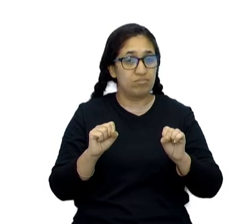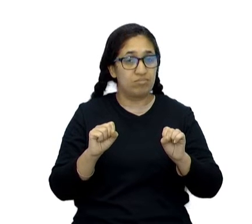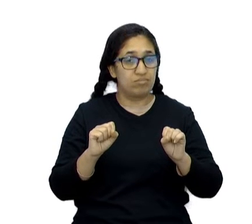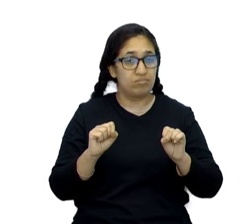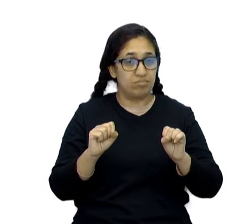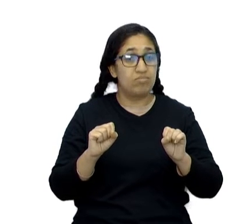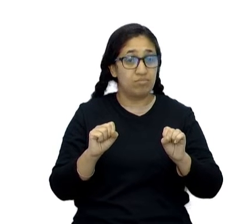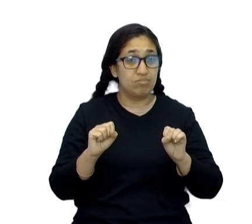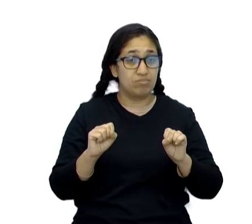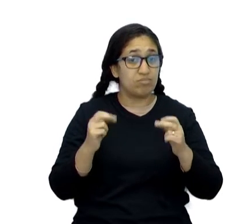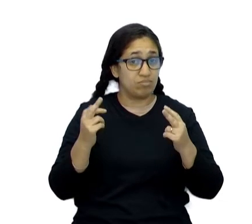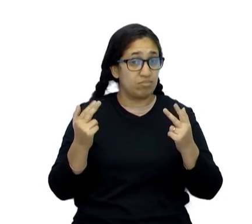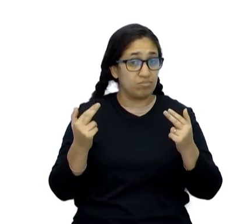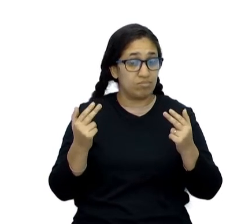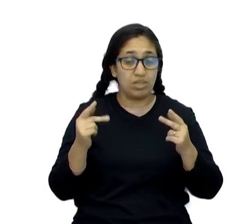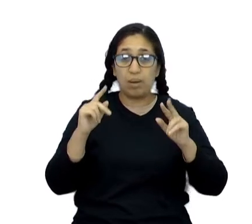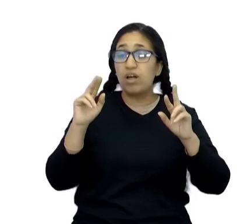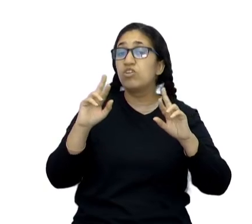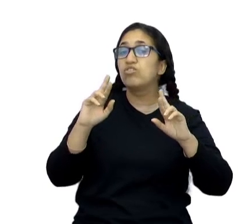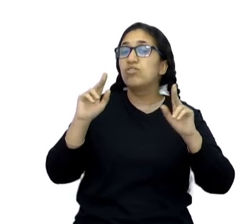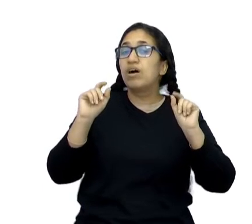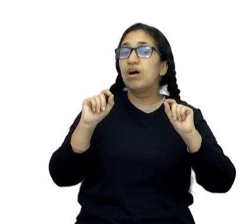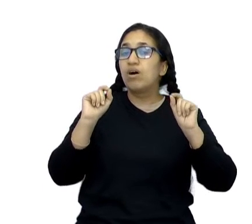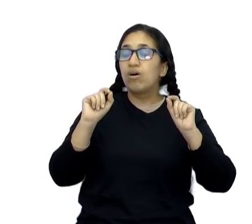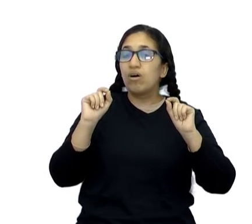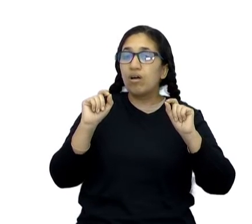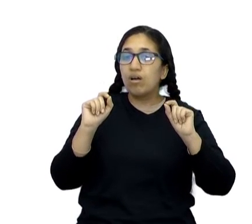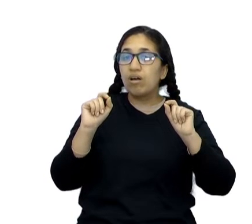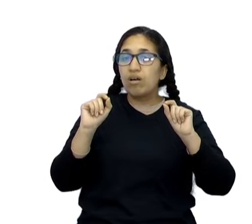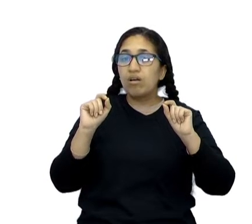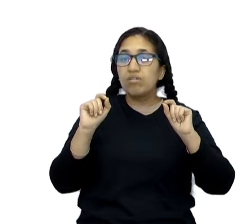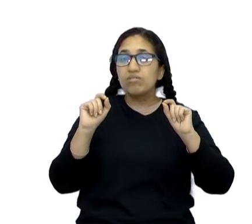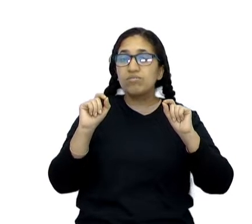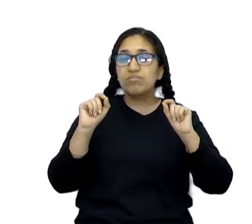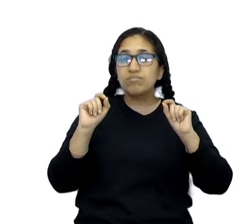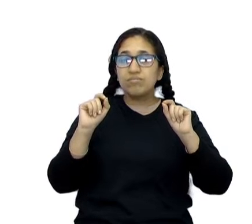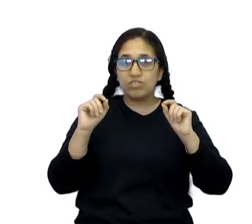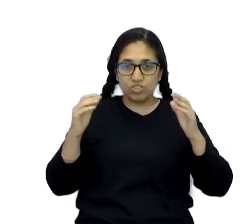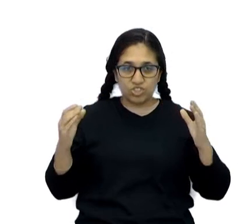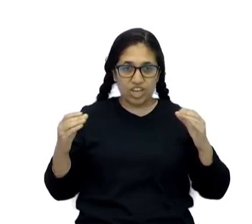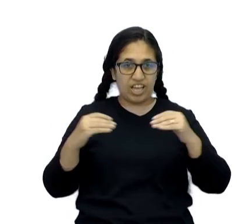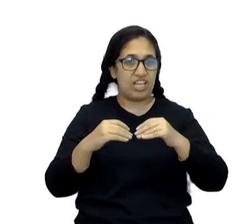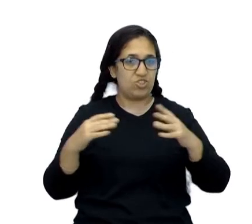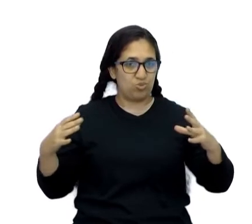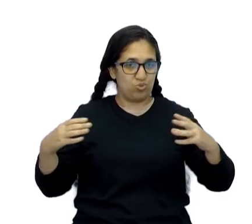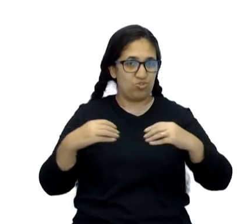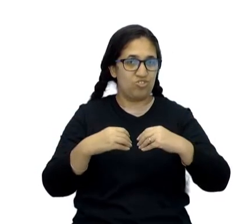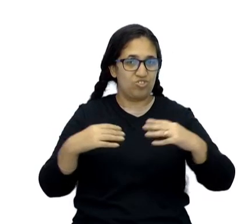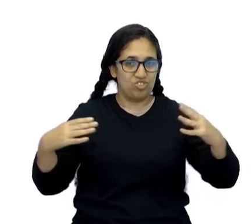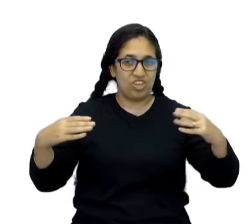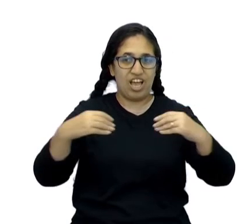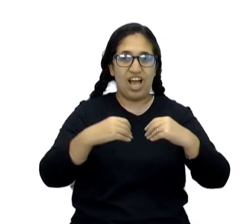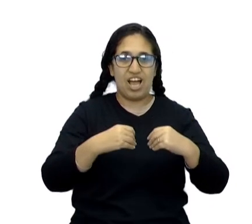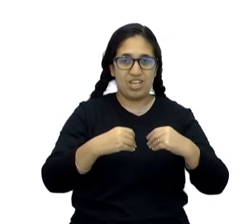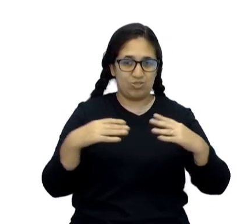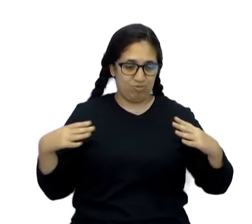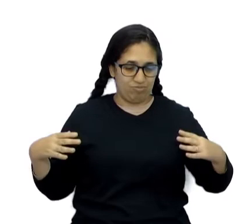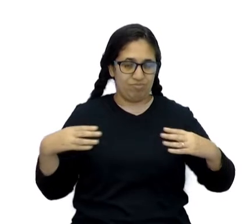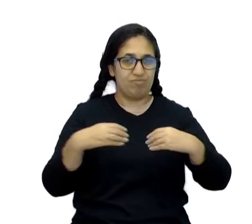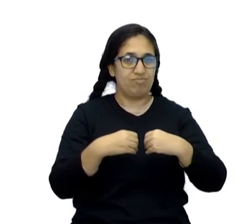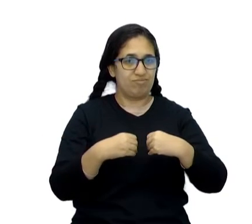também. Só que a diferença entre o sul e o norte é que a linha está chegando, tá? Então a gente